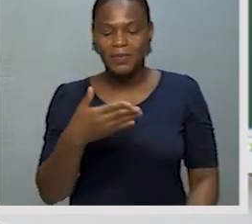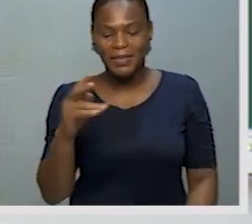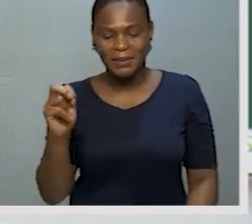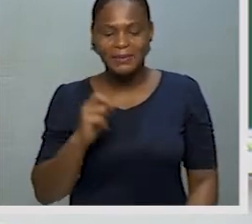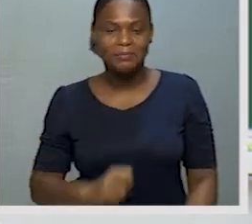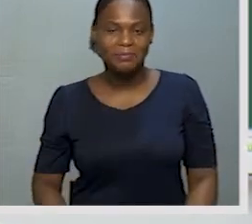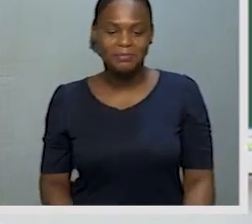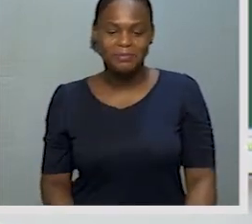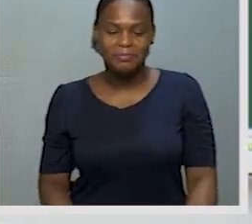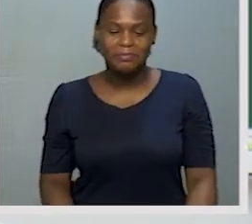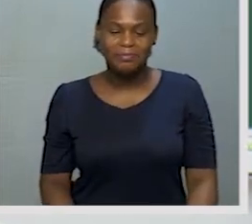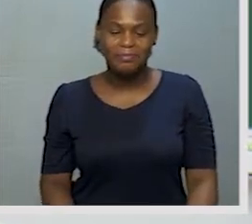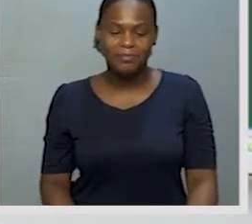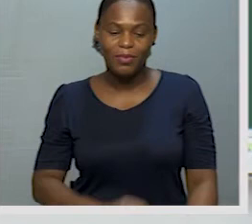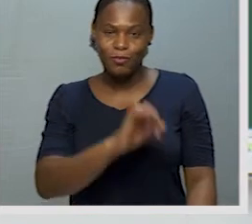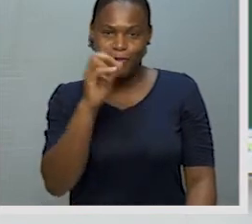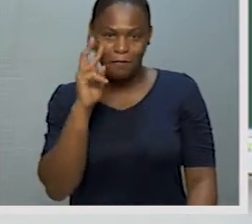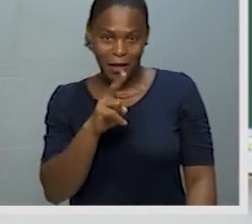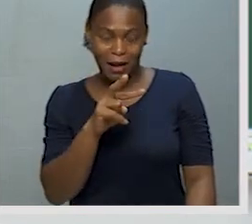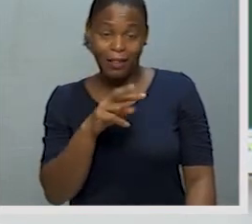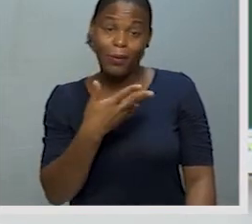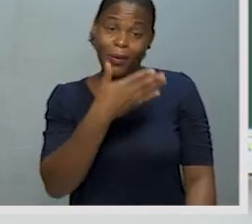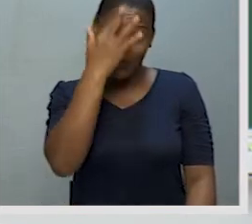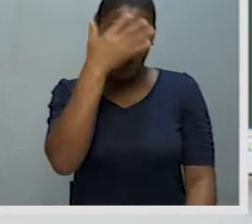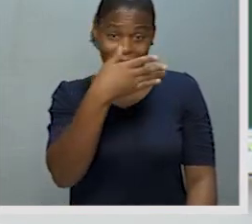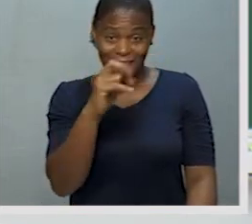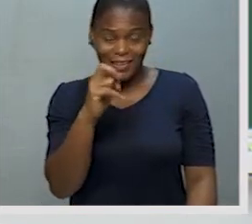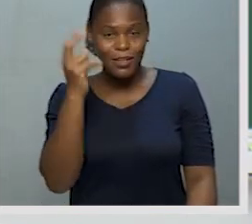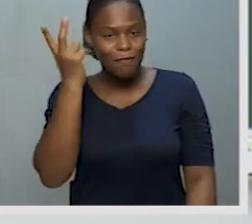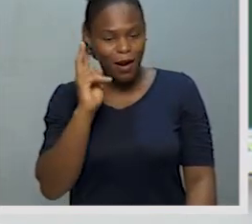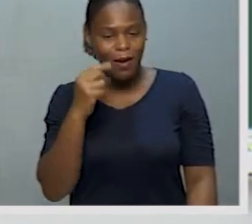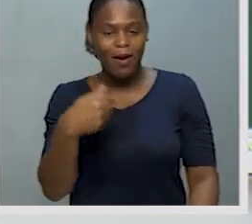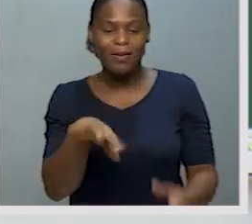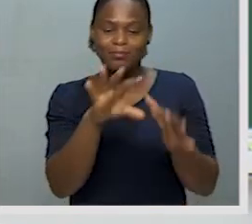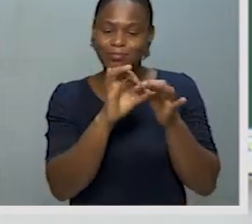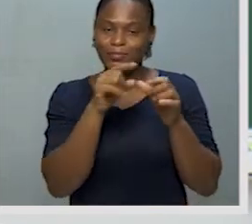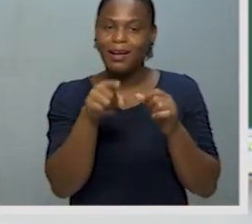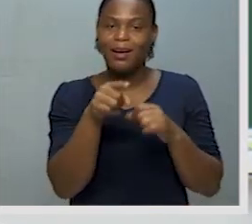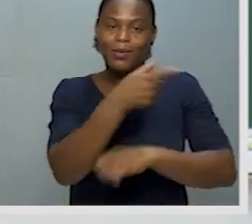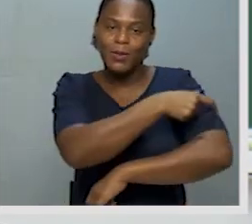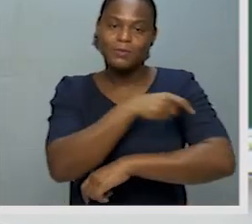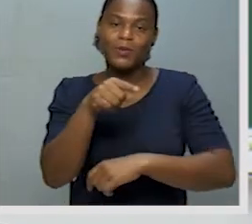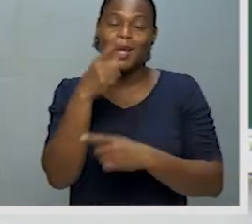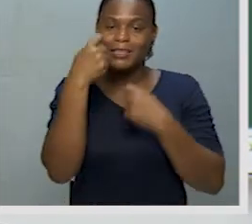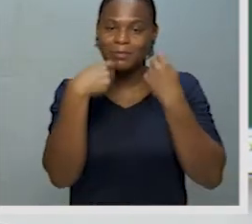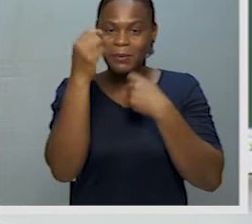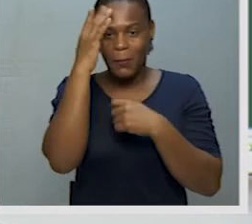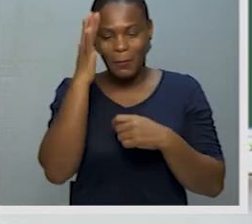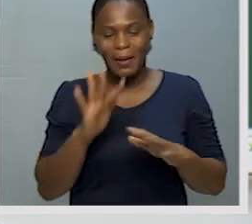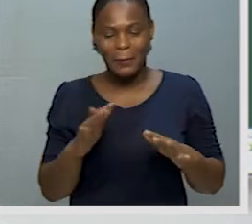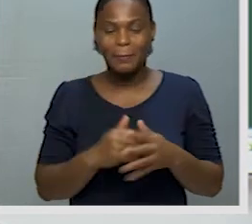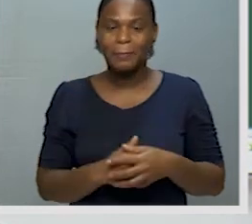a 3. Viram? Então, o 3 é o valor que corresponde a esta